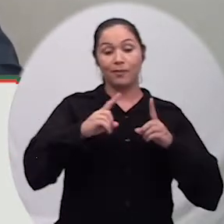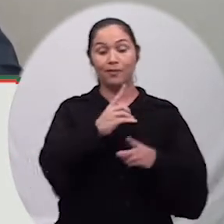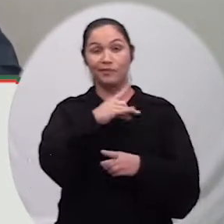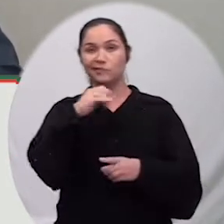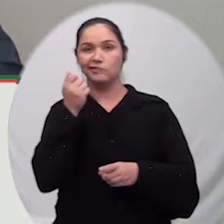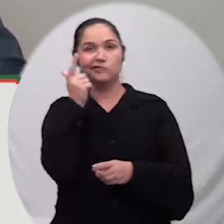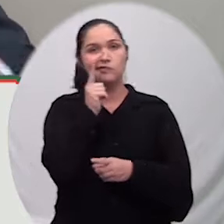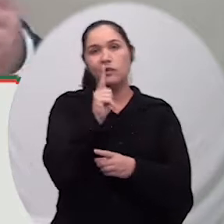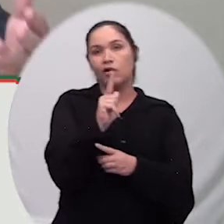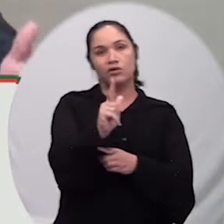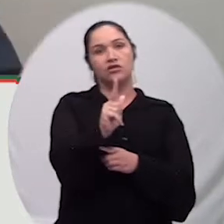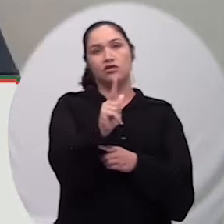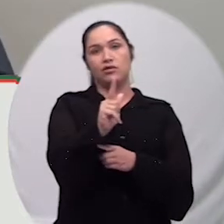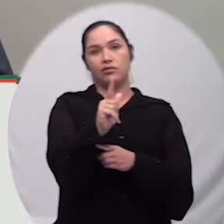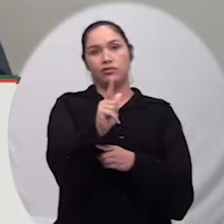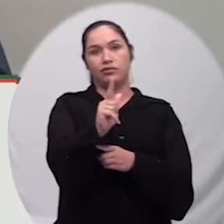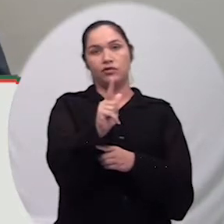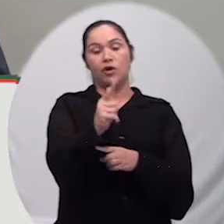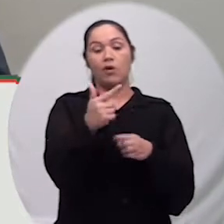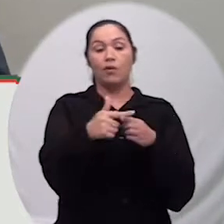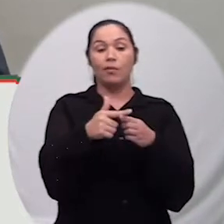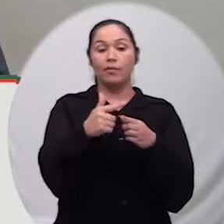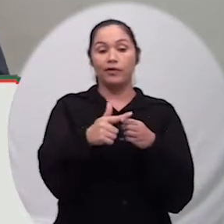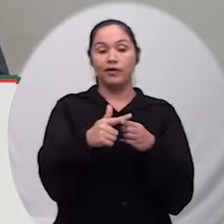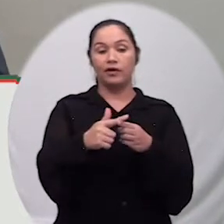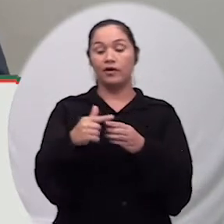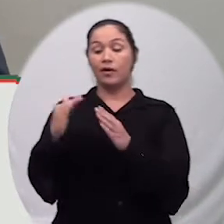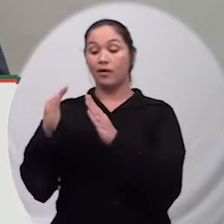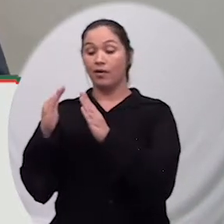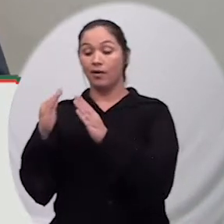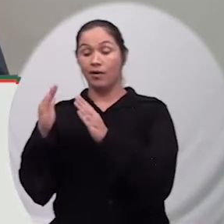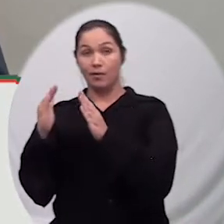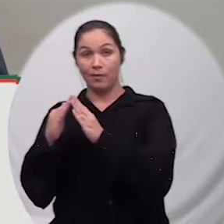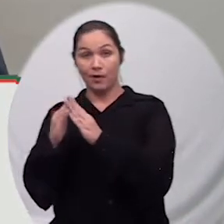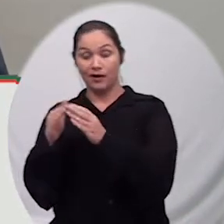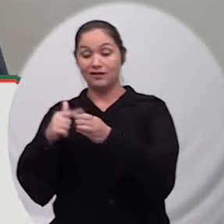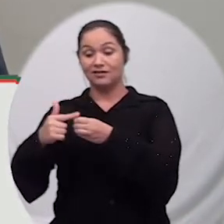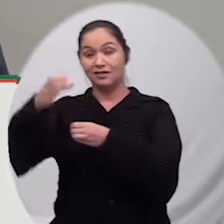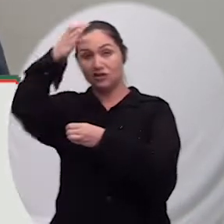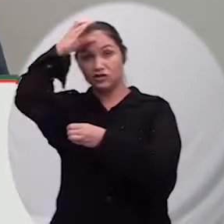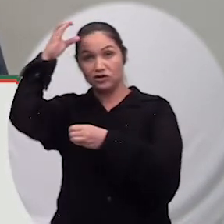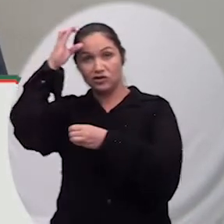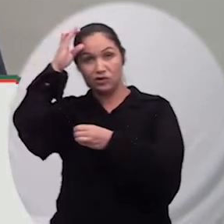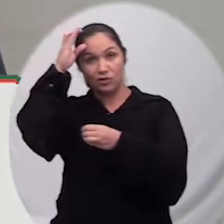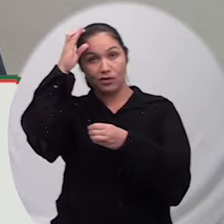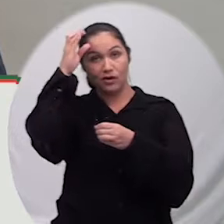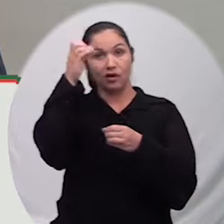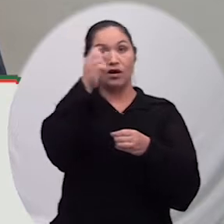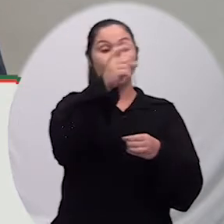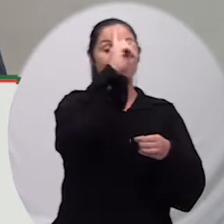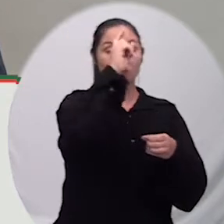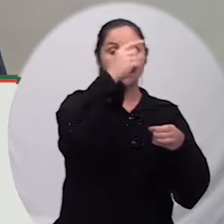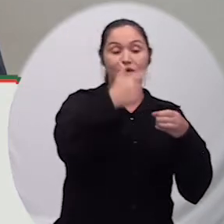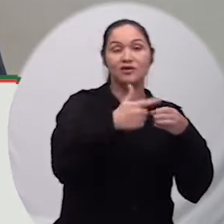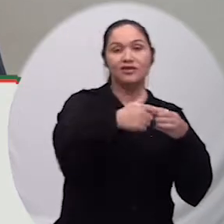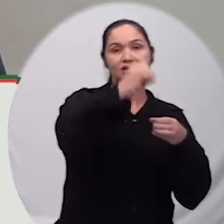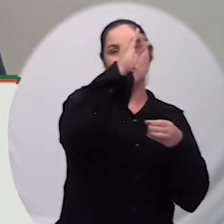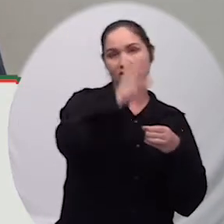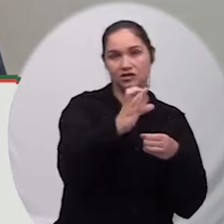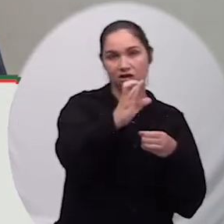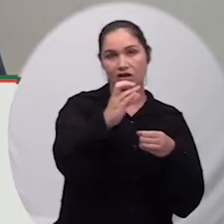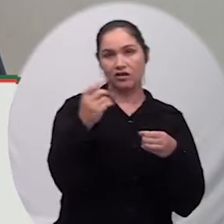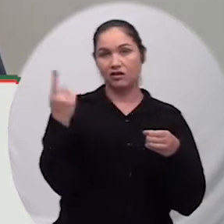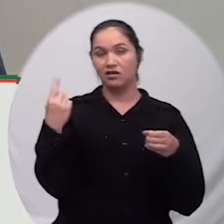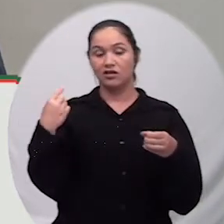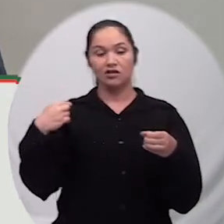não conseguiu porque tinha que ser através de ambulância, não conseguiu ambulância para ir até no hospital. O médico falou então para ser encaminhado ao Hospital